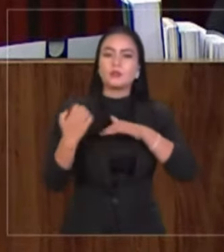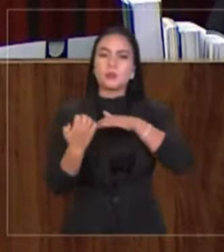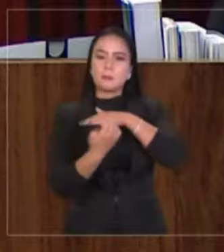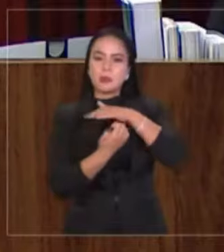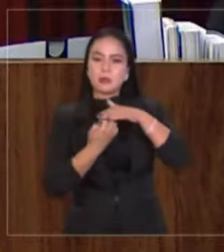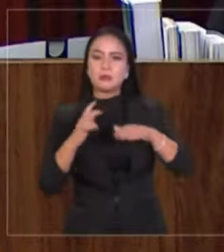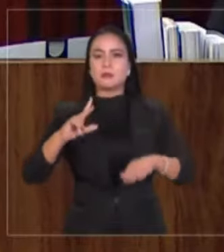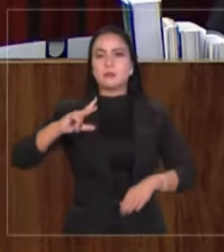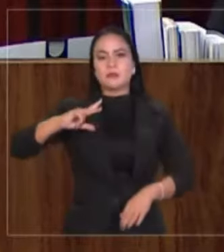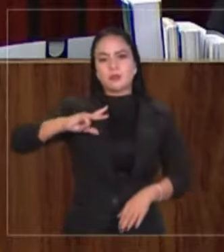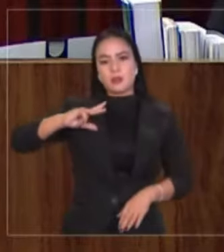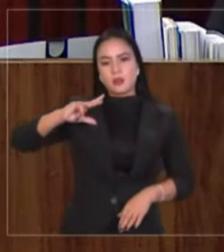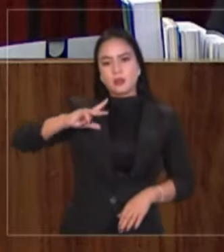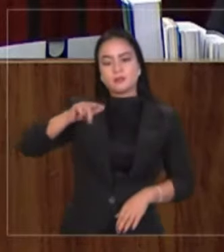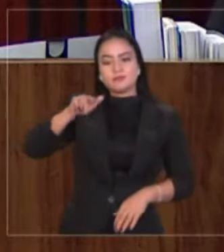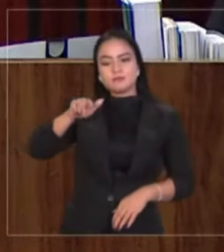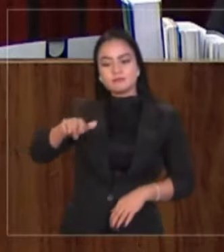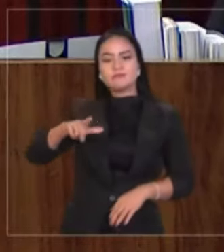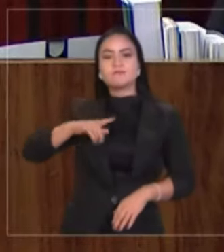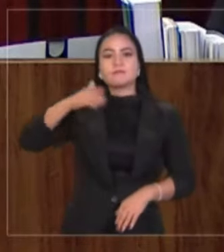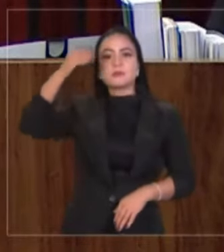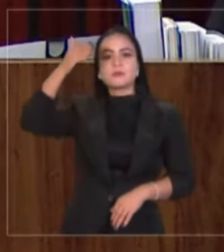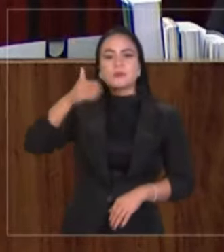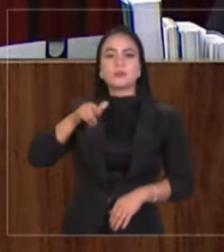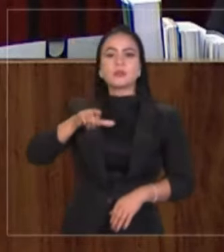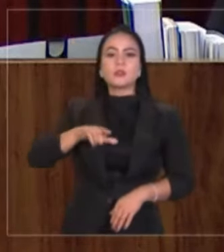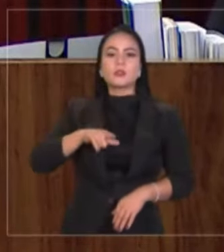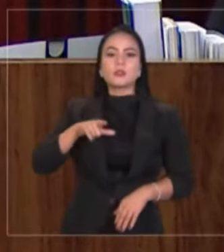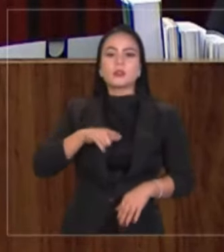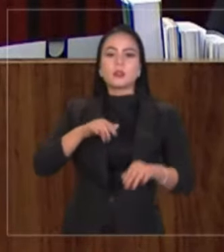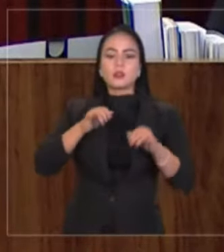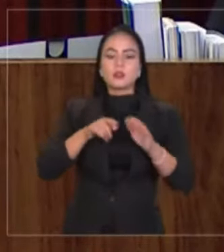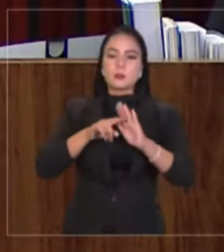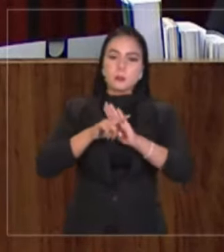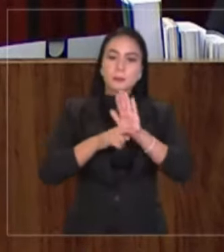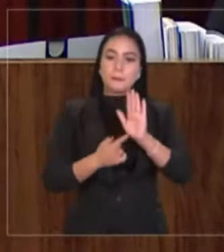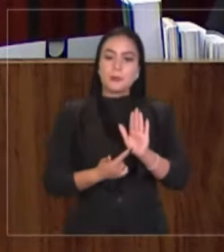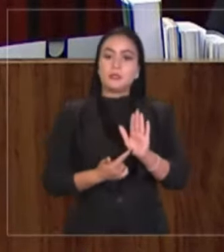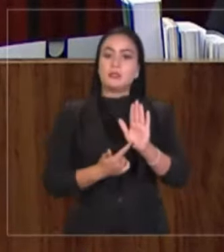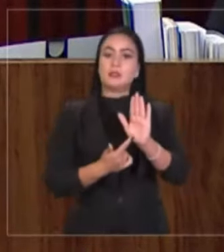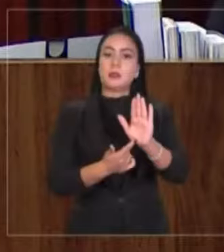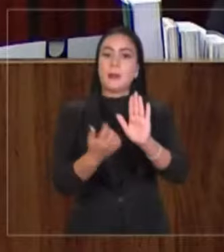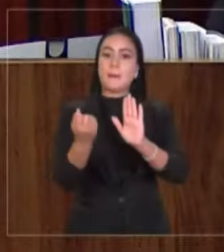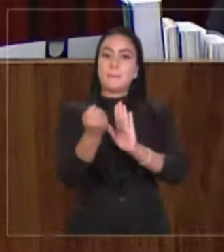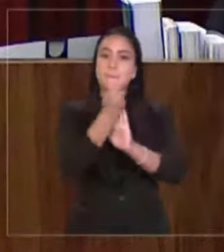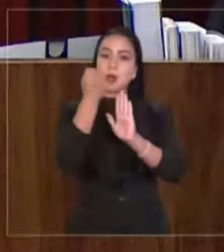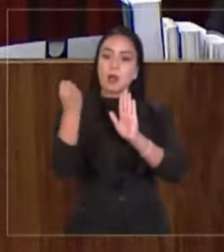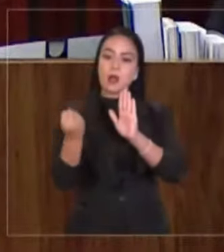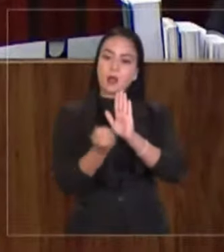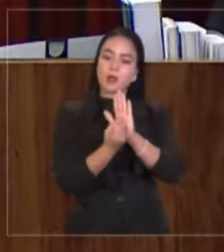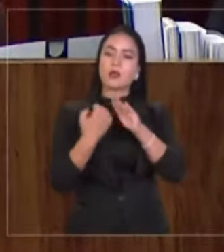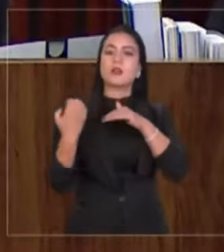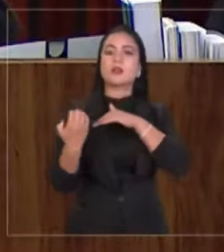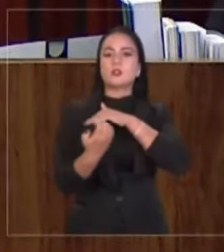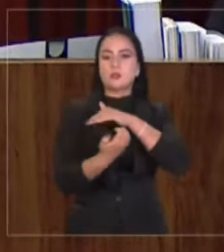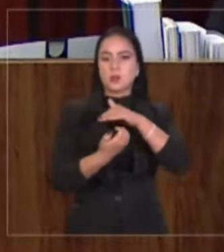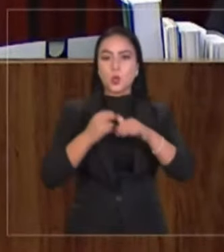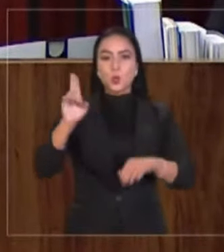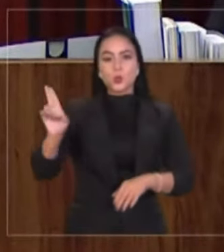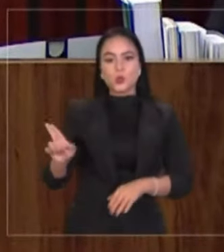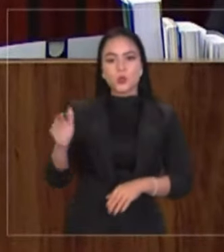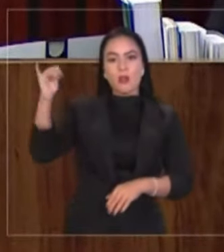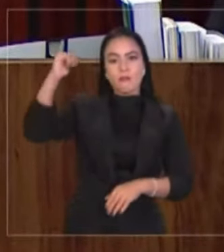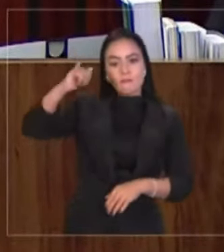privada lá Ficou comprovado ostensiva exibição da marca de uma empresa a utilização do avião de uma